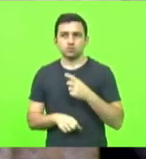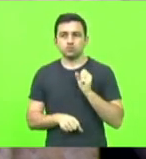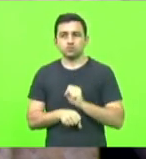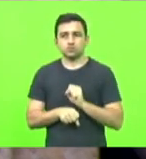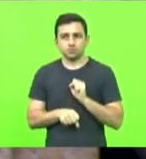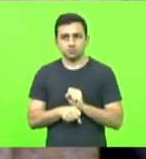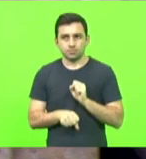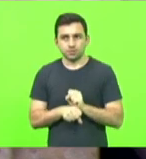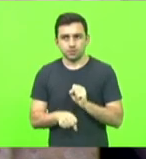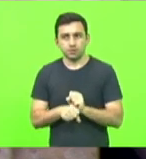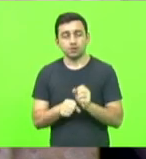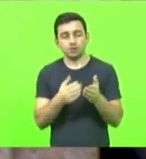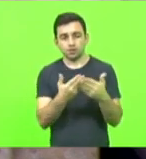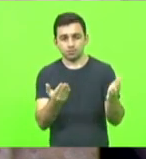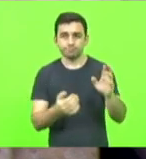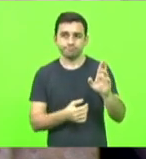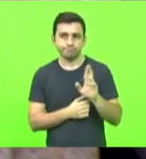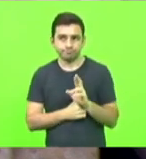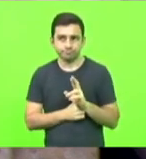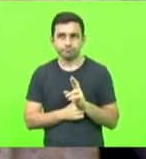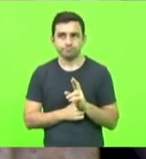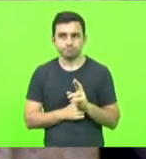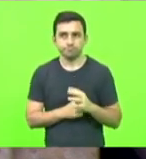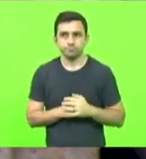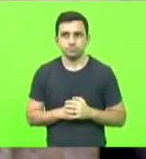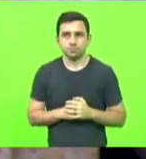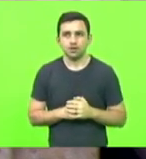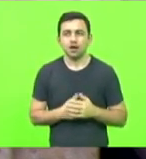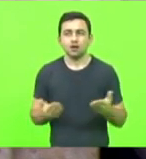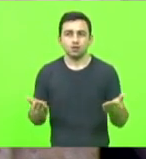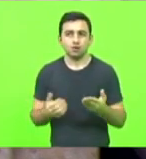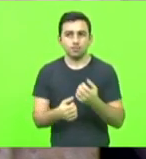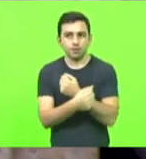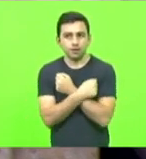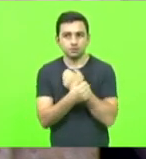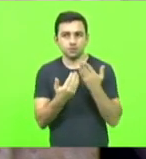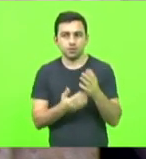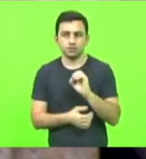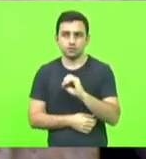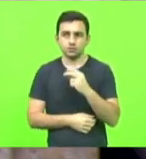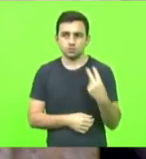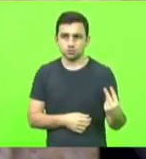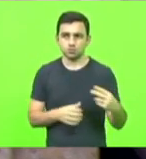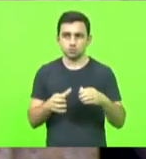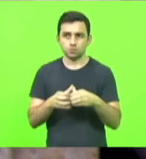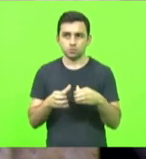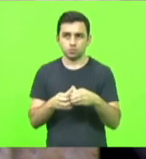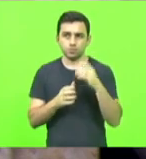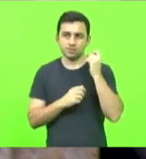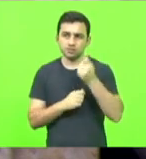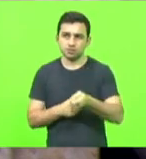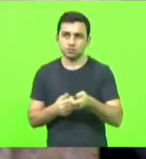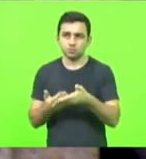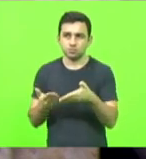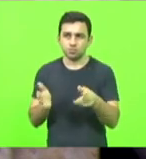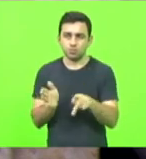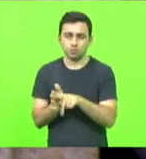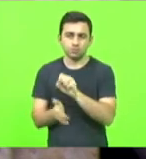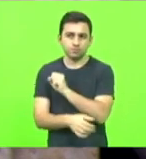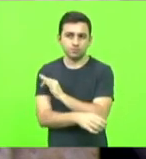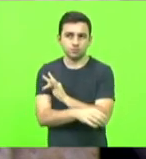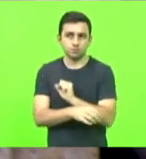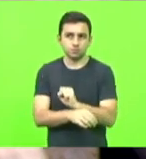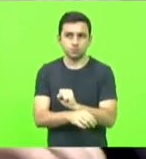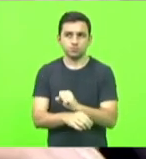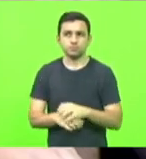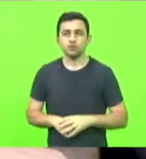uma posição. Tá bom? Deixo um abraço aqui para Z02, a nossa colônia de pescadores ali de São Francisco do Sul. Tem um